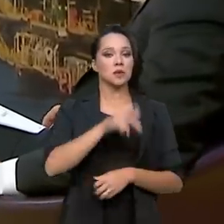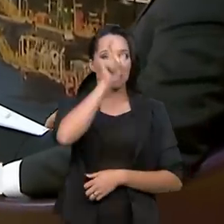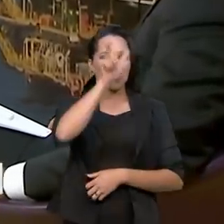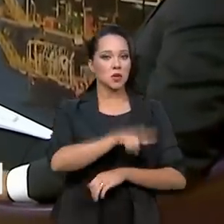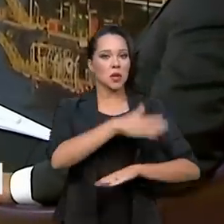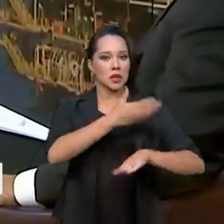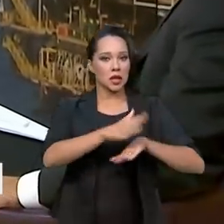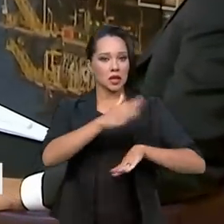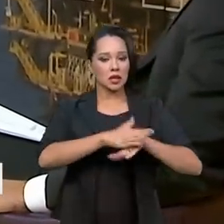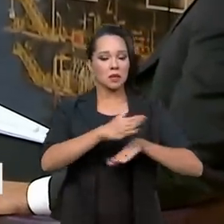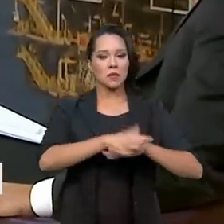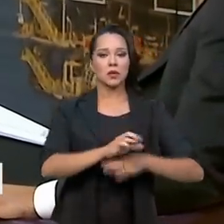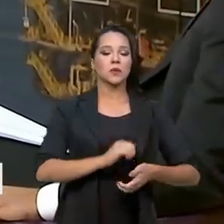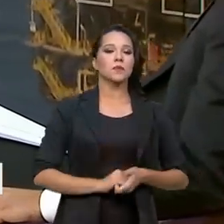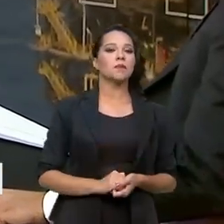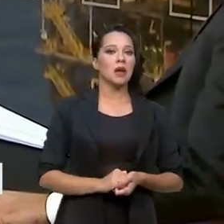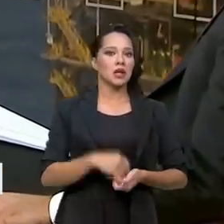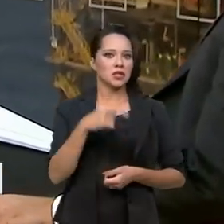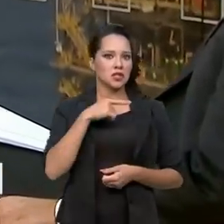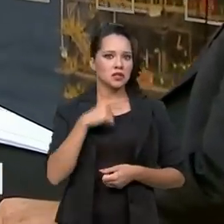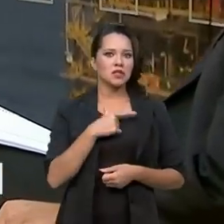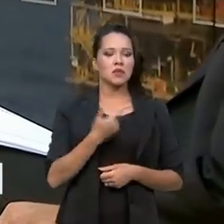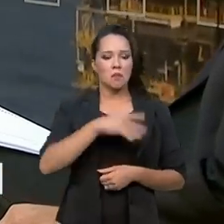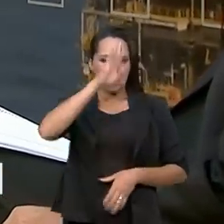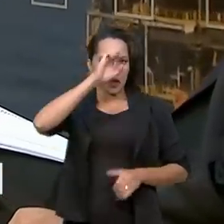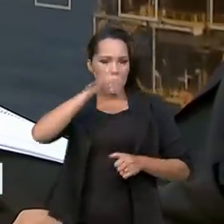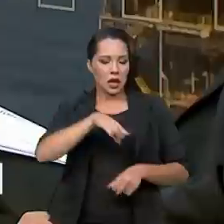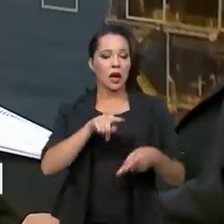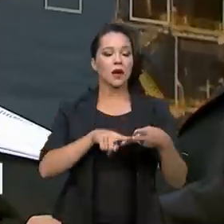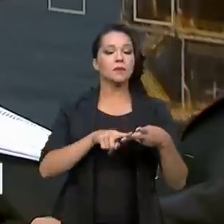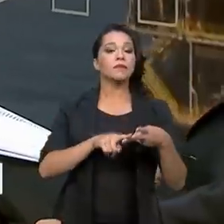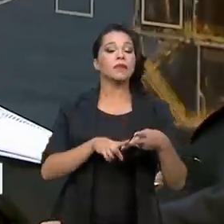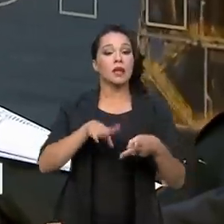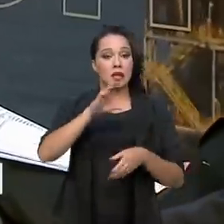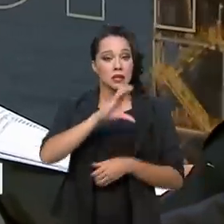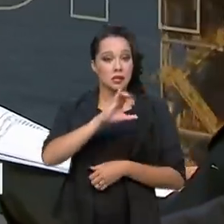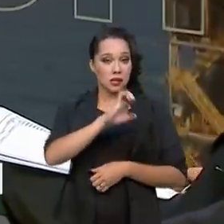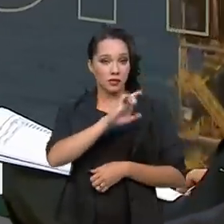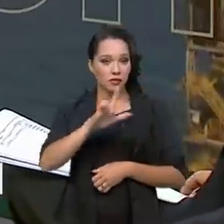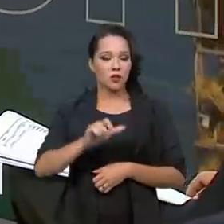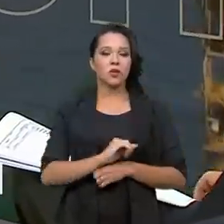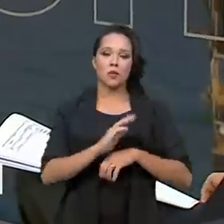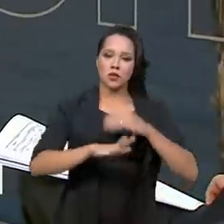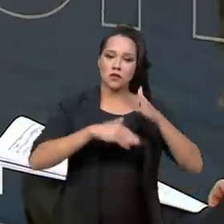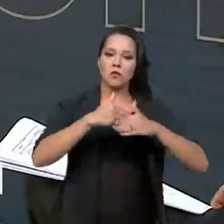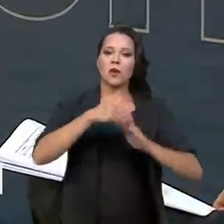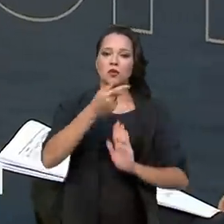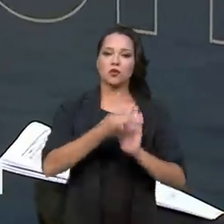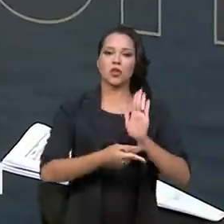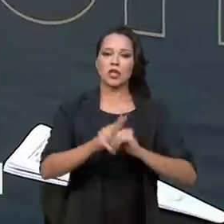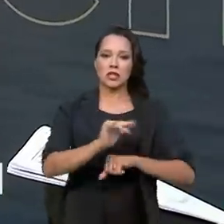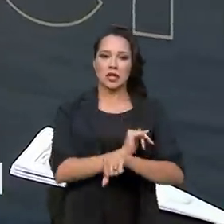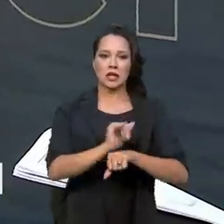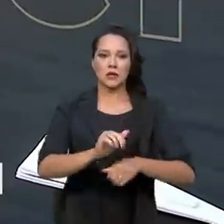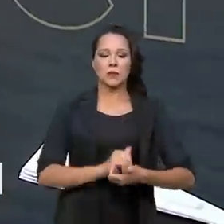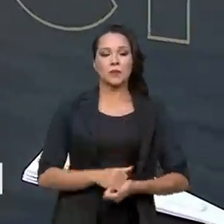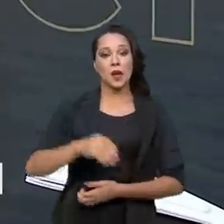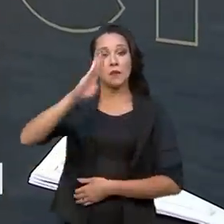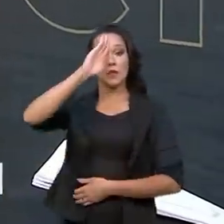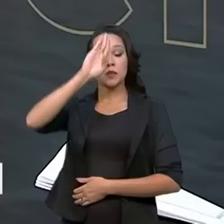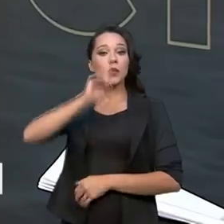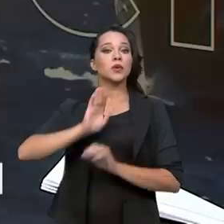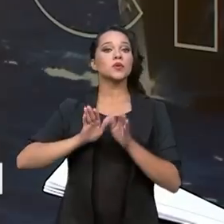pessoal, militares, civis, e o desenvolvimento dos nossos programas estratégicos, principalmente